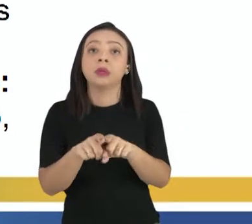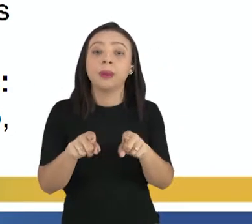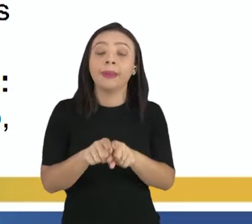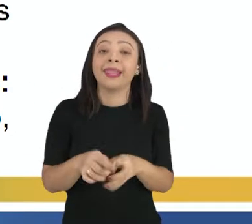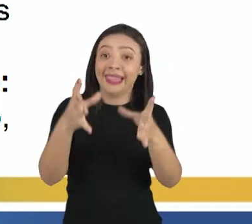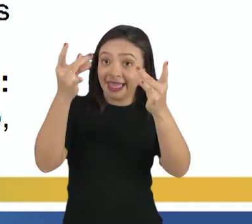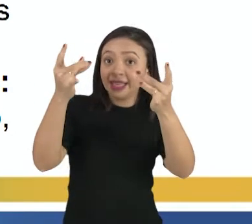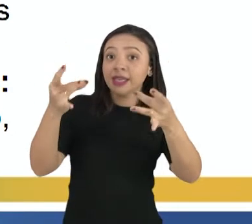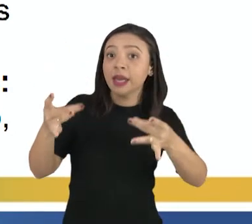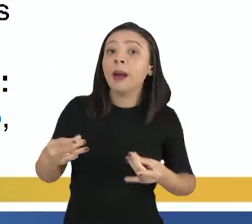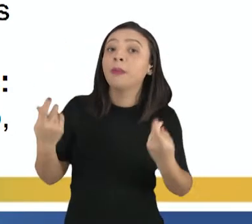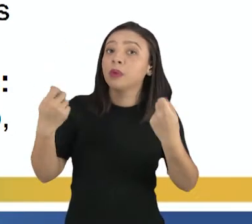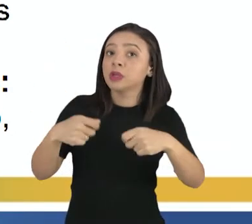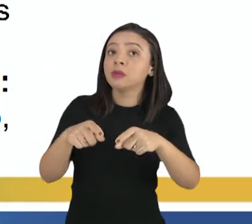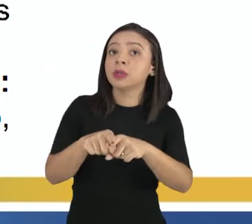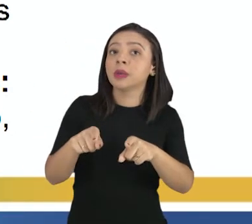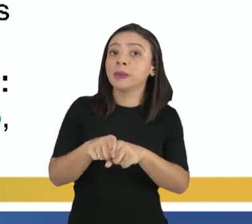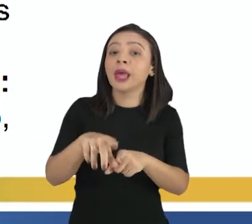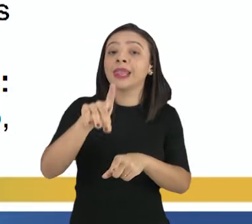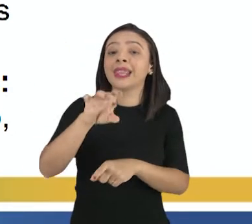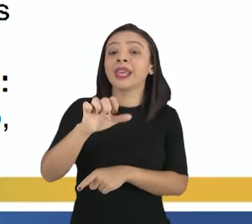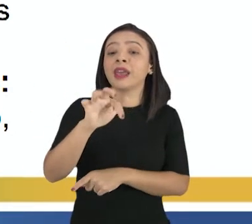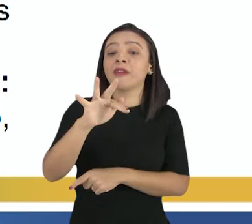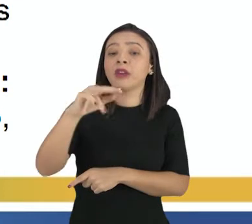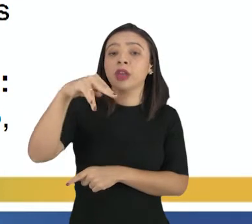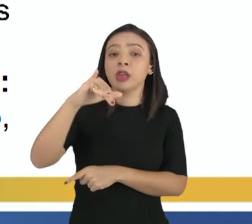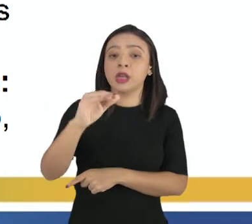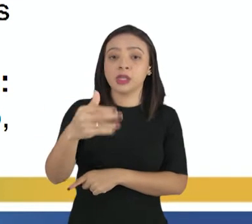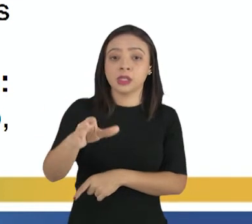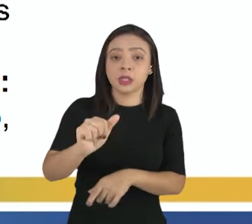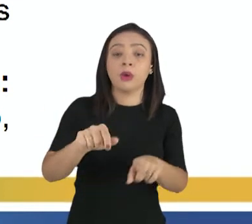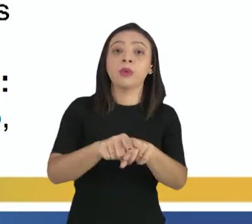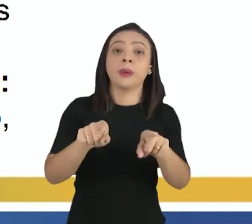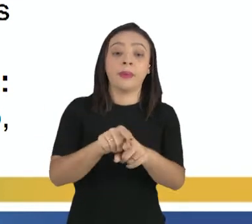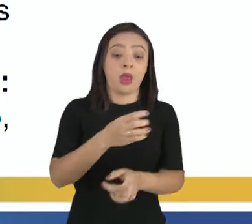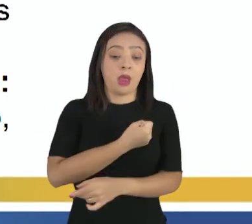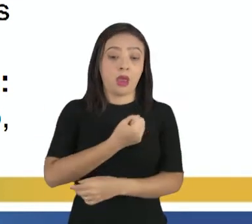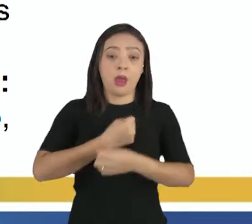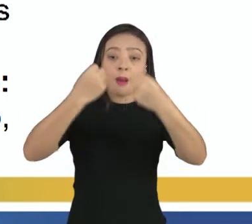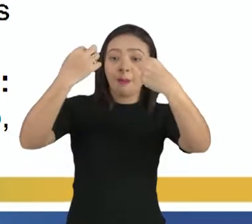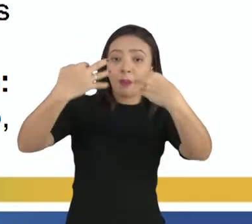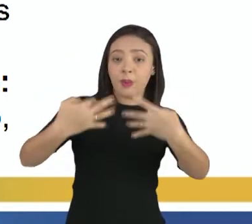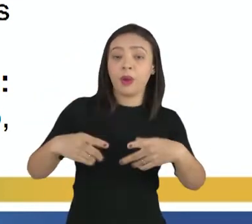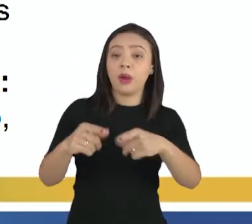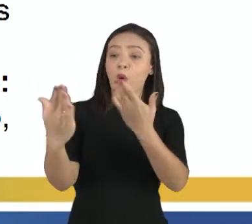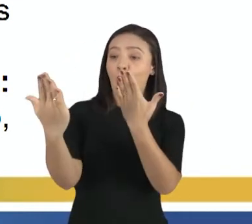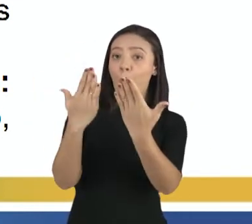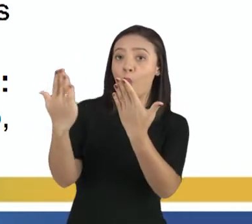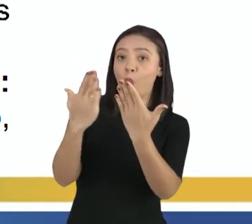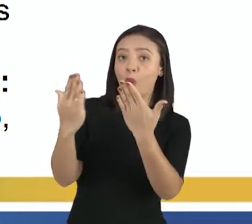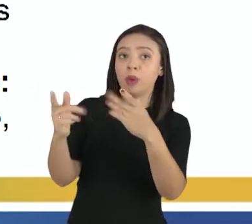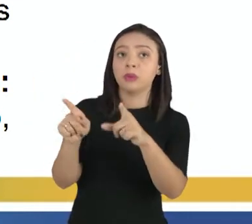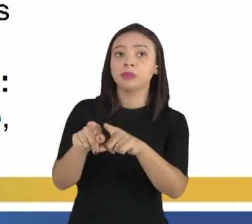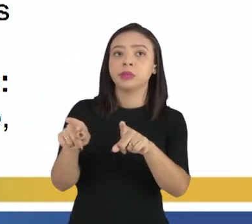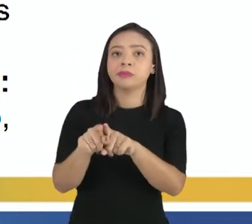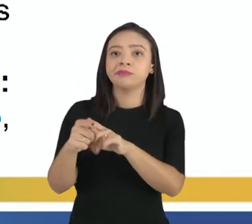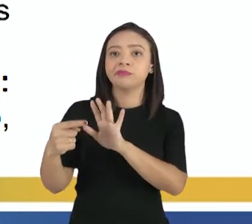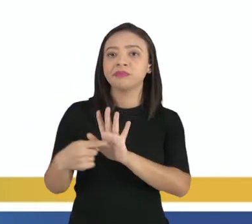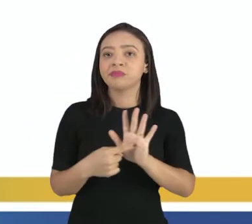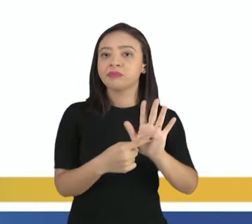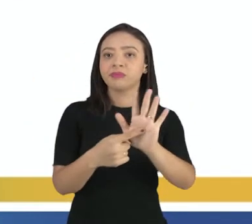descrição definição e numeração comparação e contraste